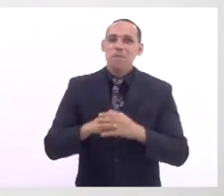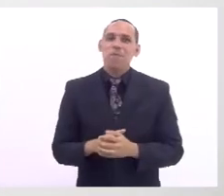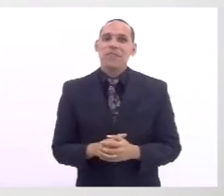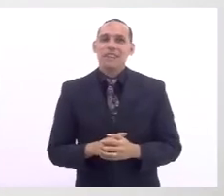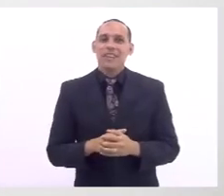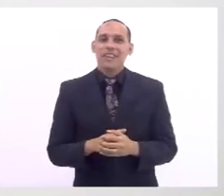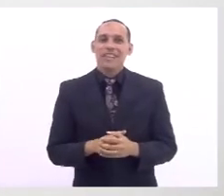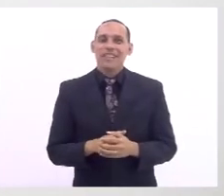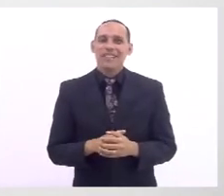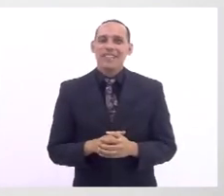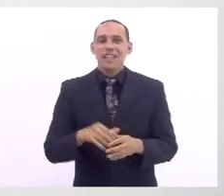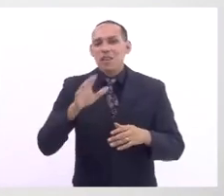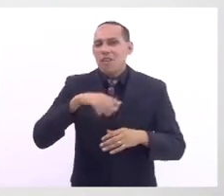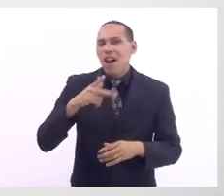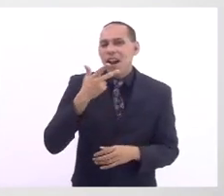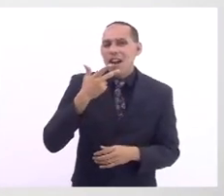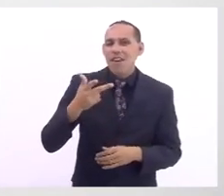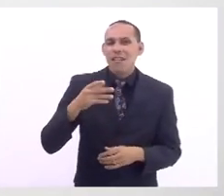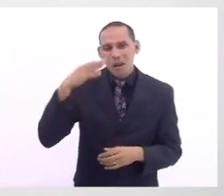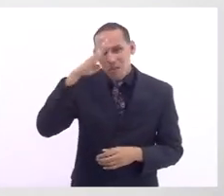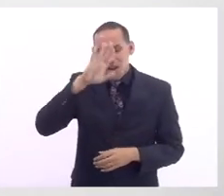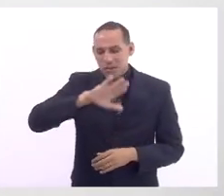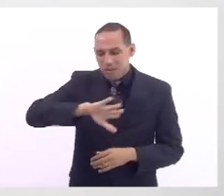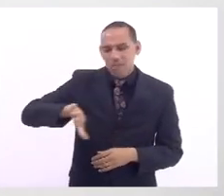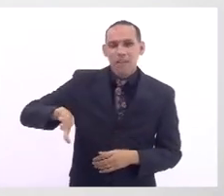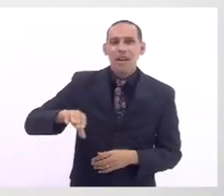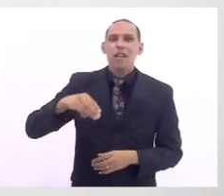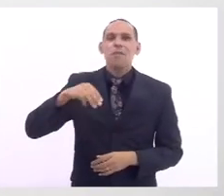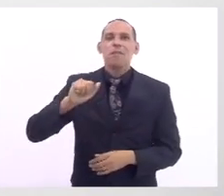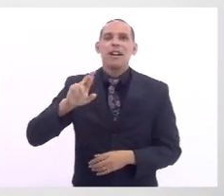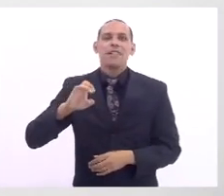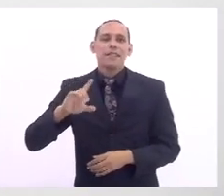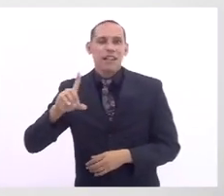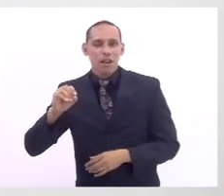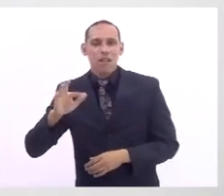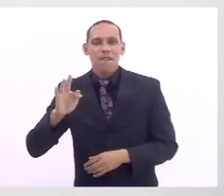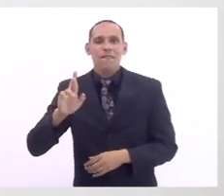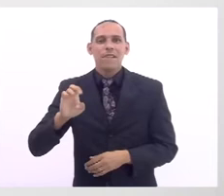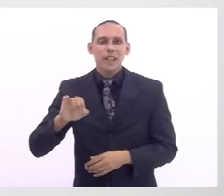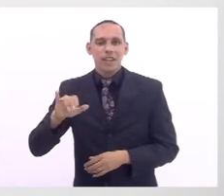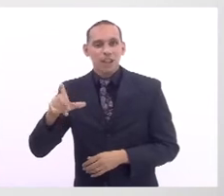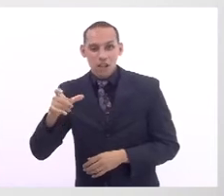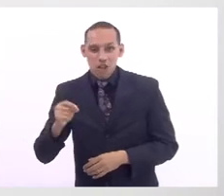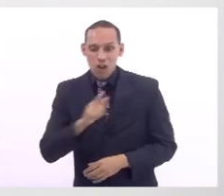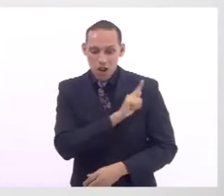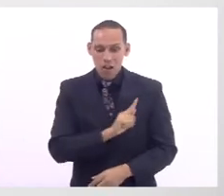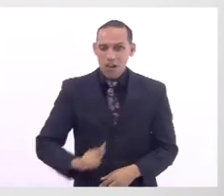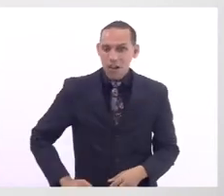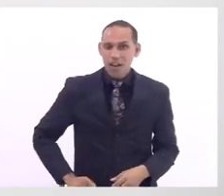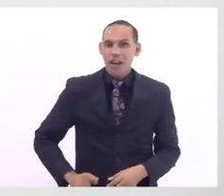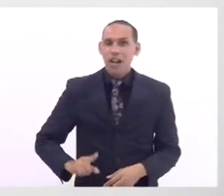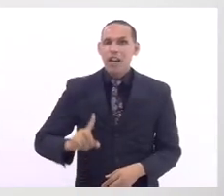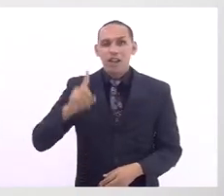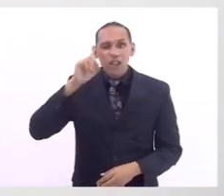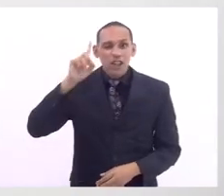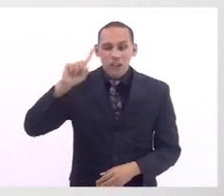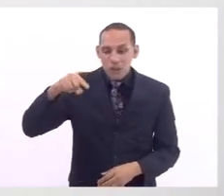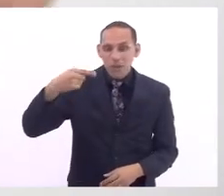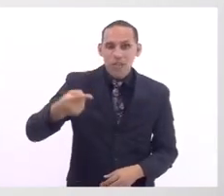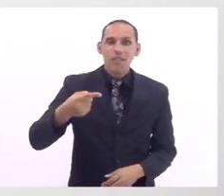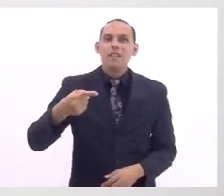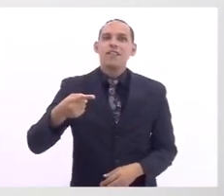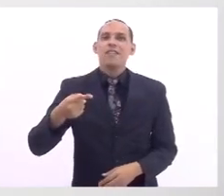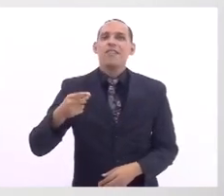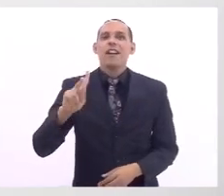e todo mundo diga um fora bolsonaro Marcelo fez Governador e meu irmão no dia seguinte que o Marcelo foi para o governador pode contar que eu tô lá